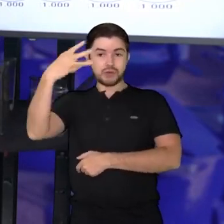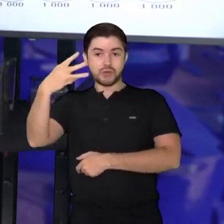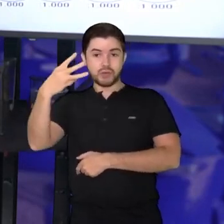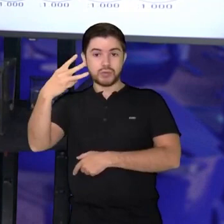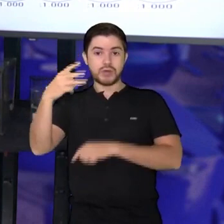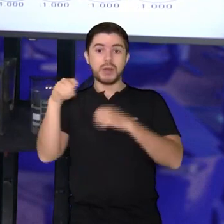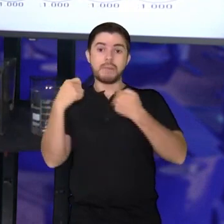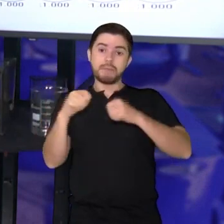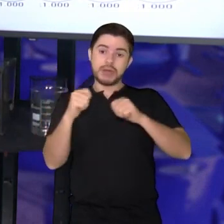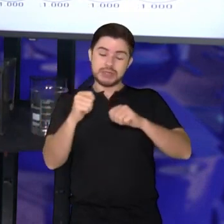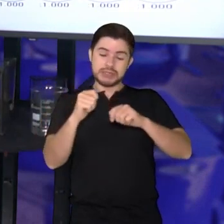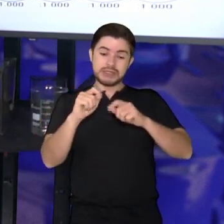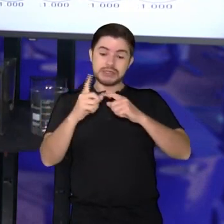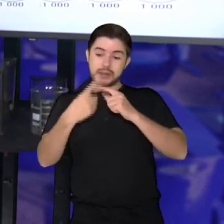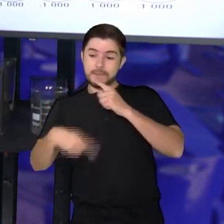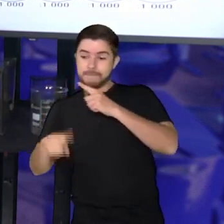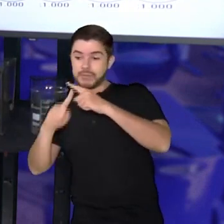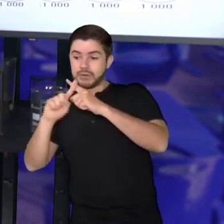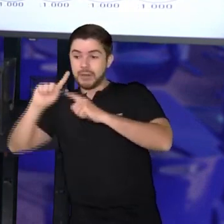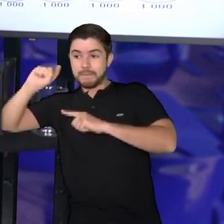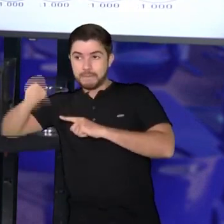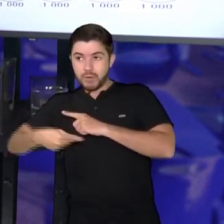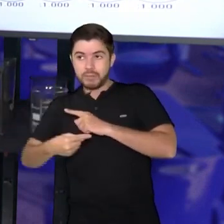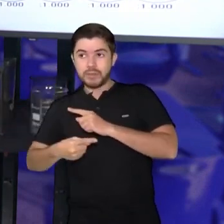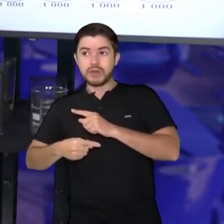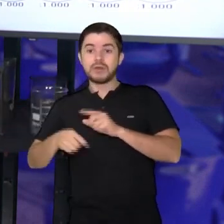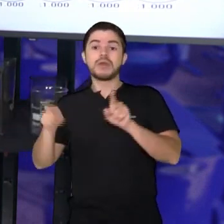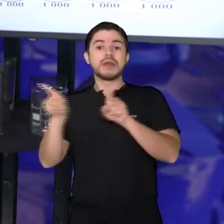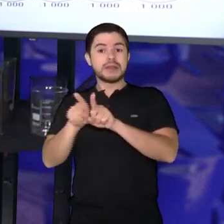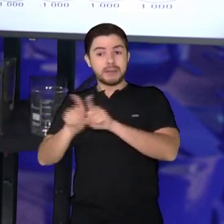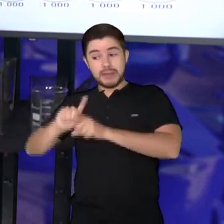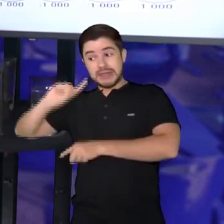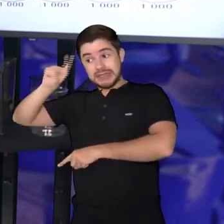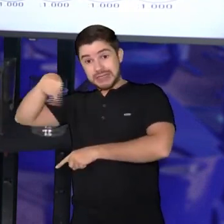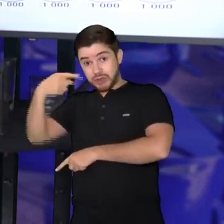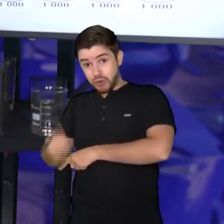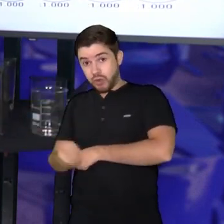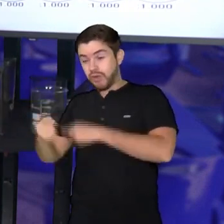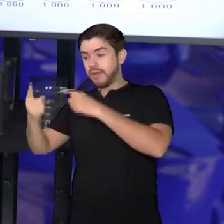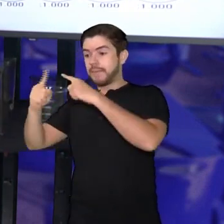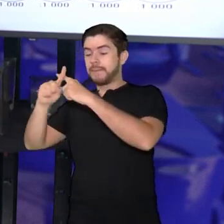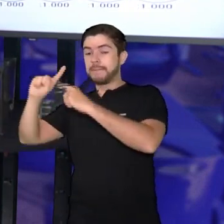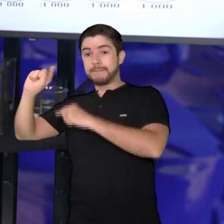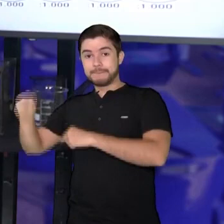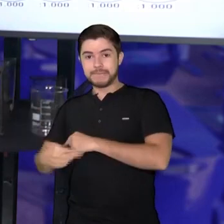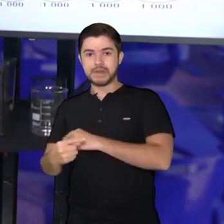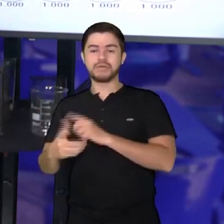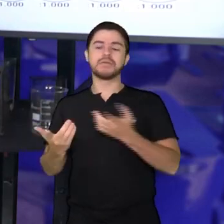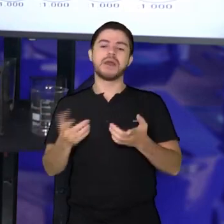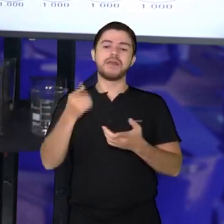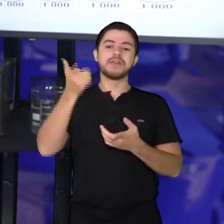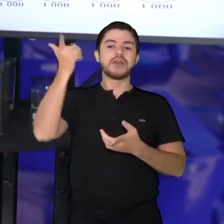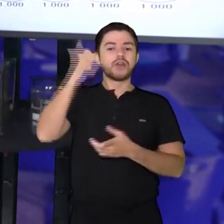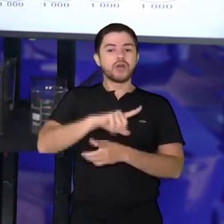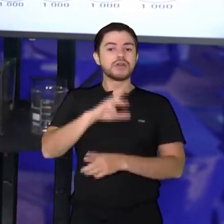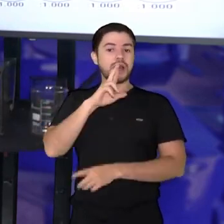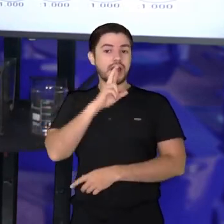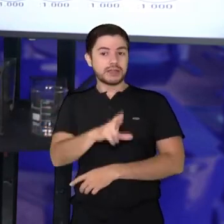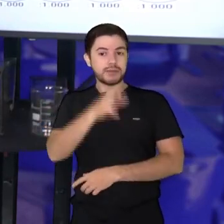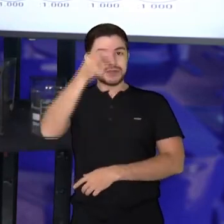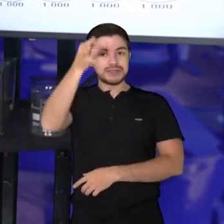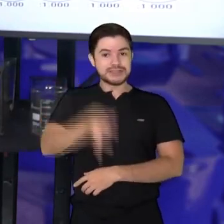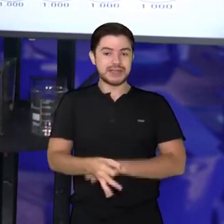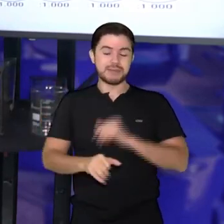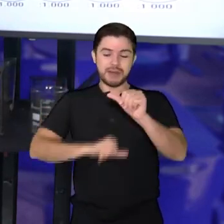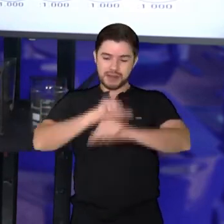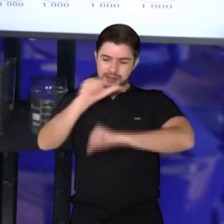primeiro você multiplica uma vez por 1000 e novamente por 1000 de novo. E aí você chega no valor exato para